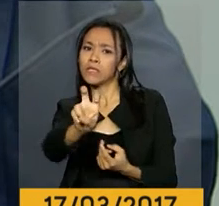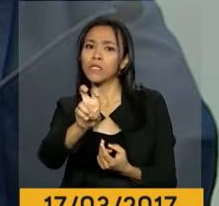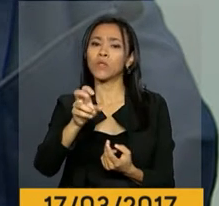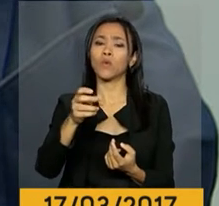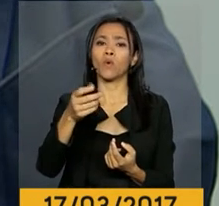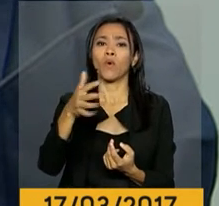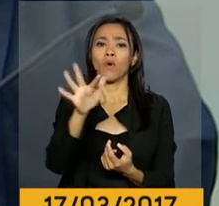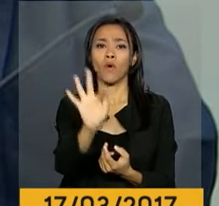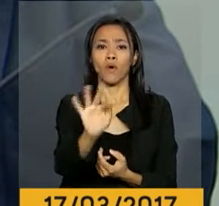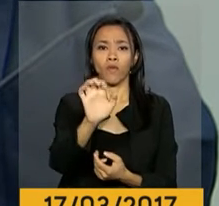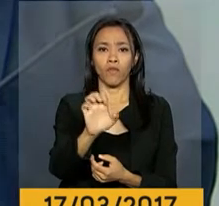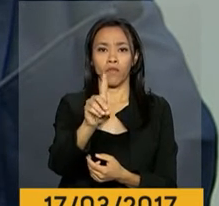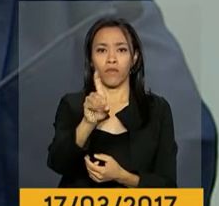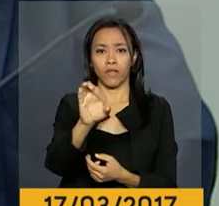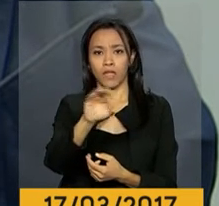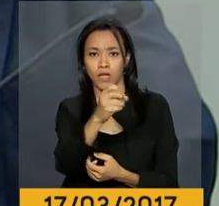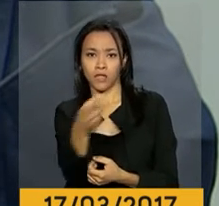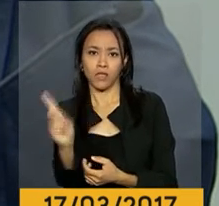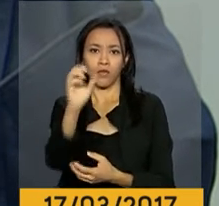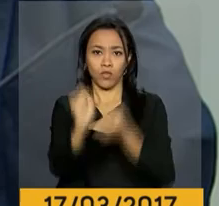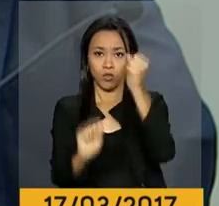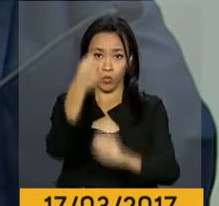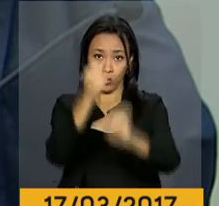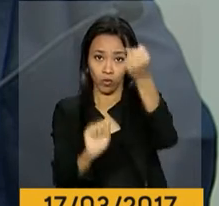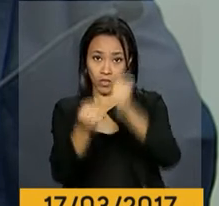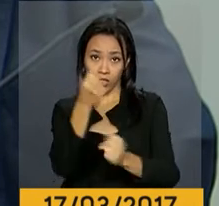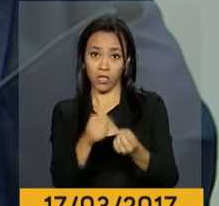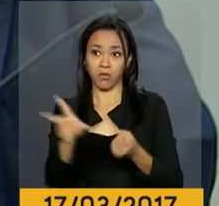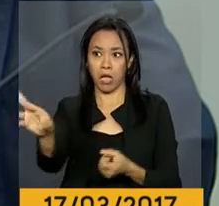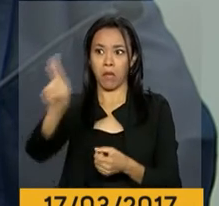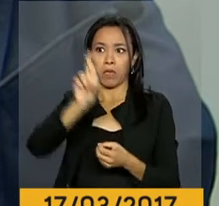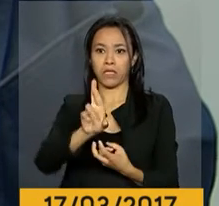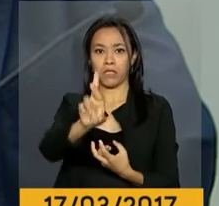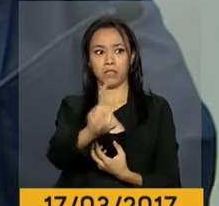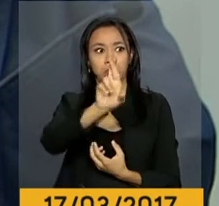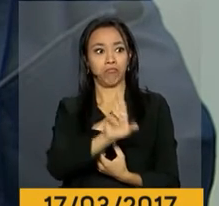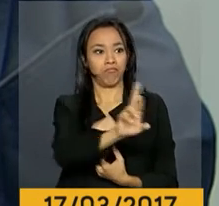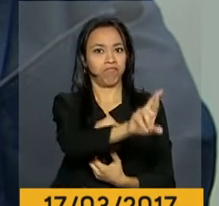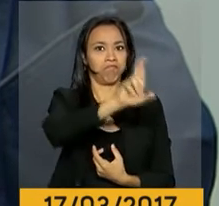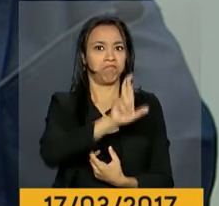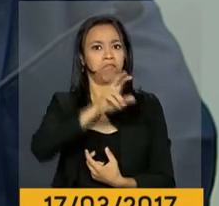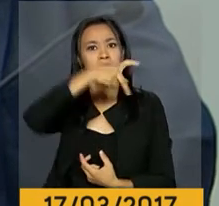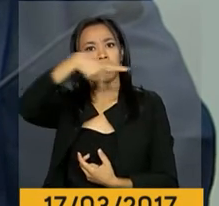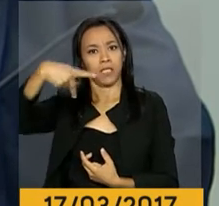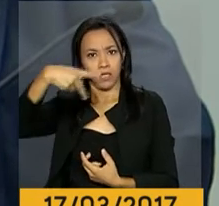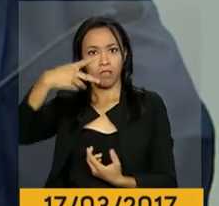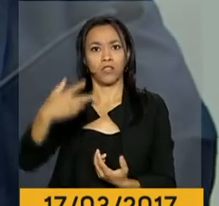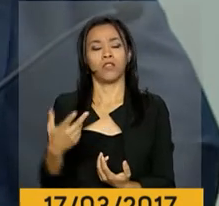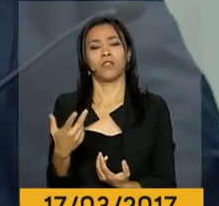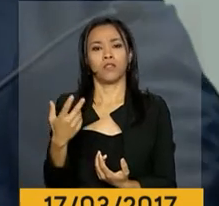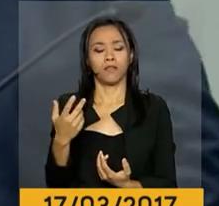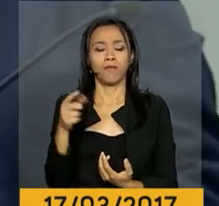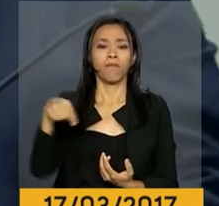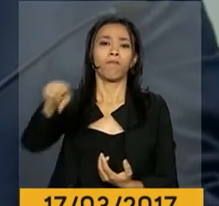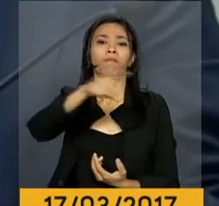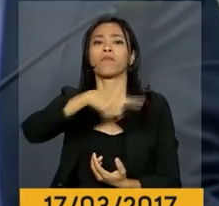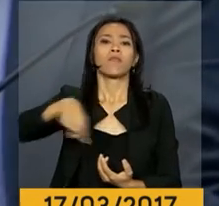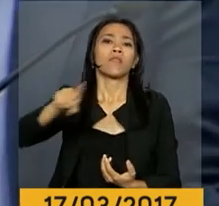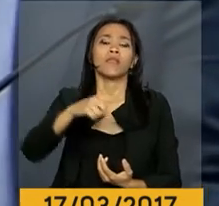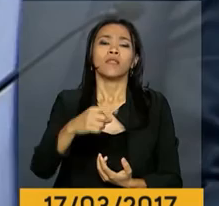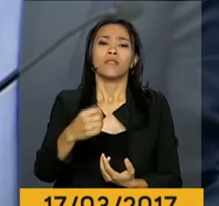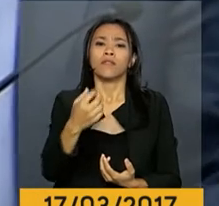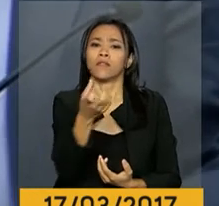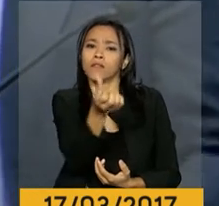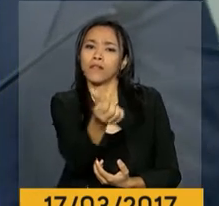indústrias, acompanhados, cada qual desses presidentes, com 6 ou 7 dos principais